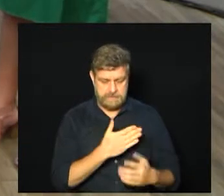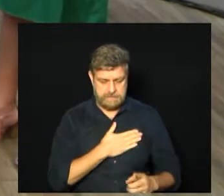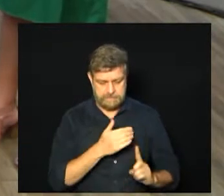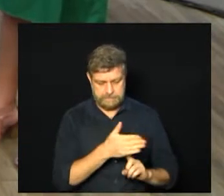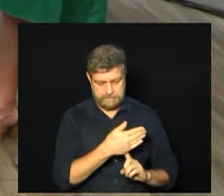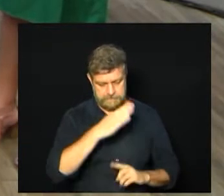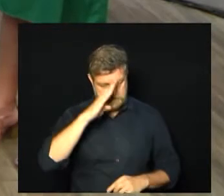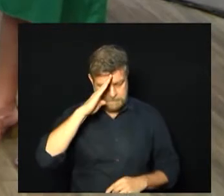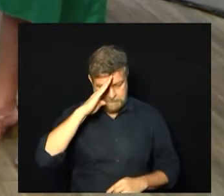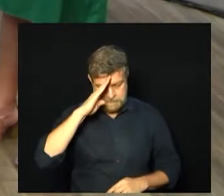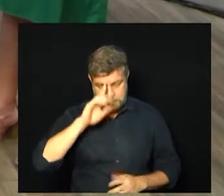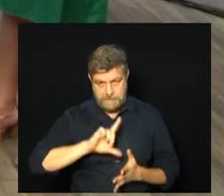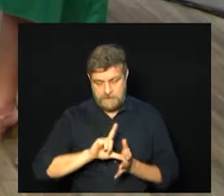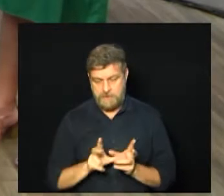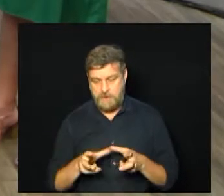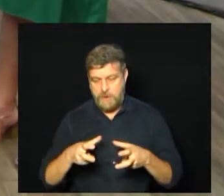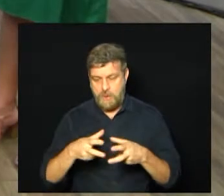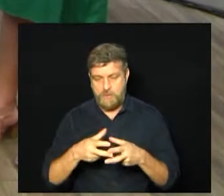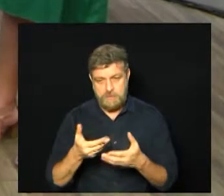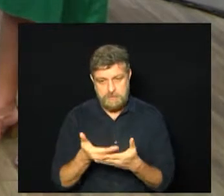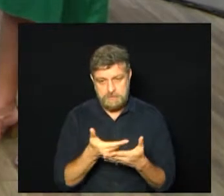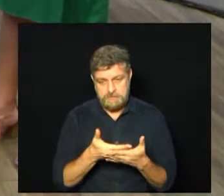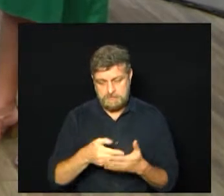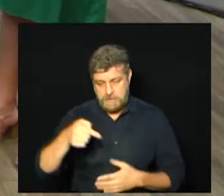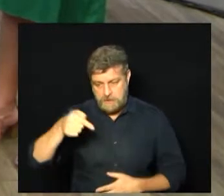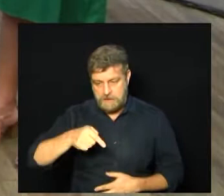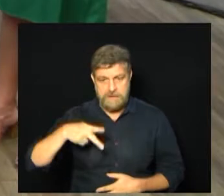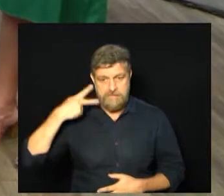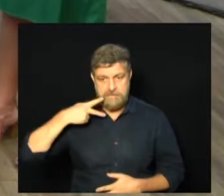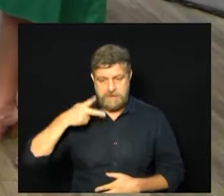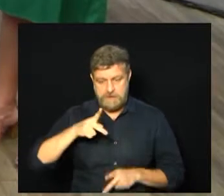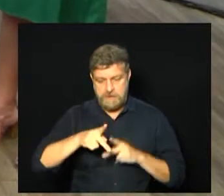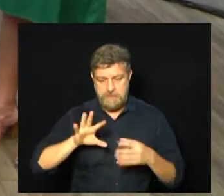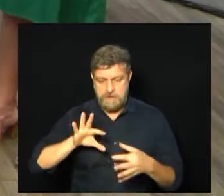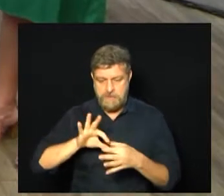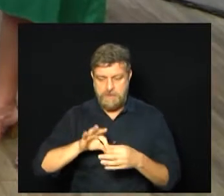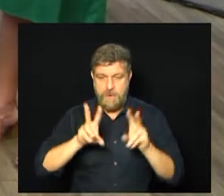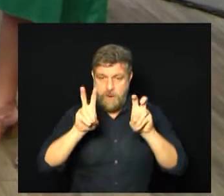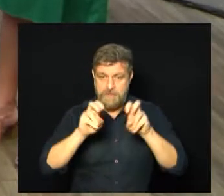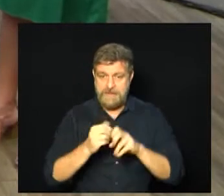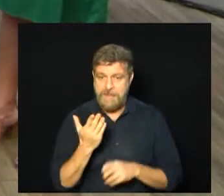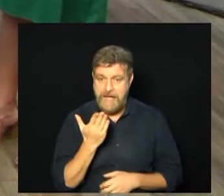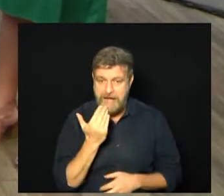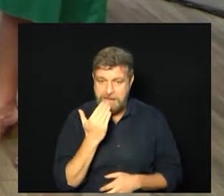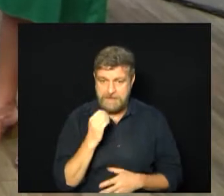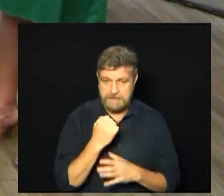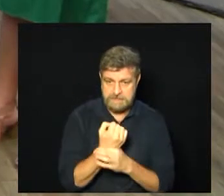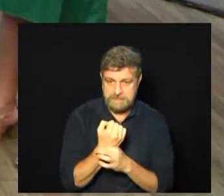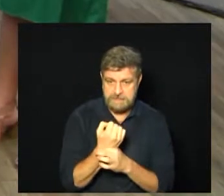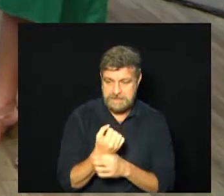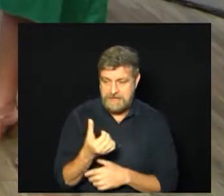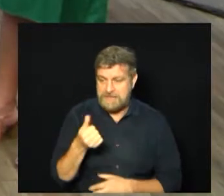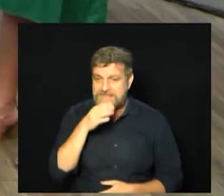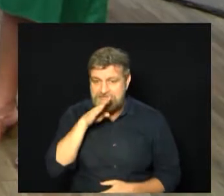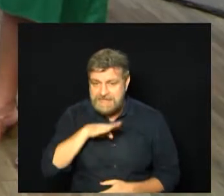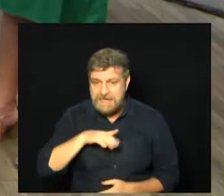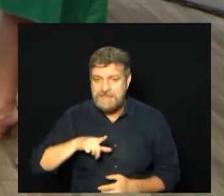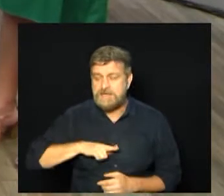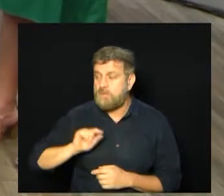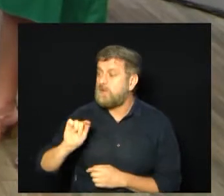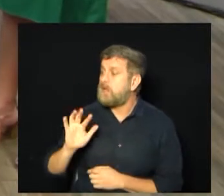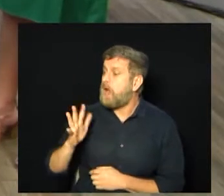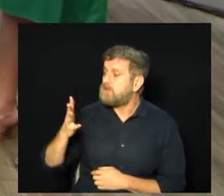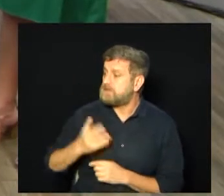Cívico-Militar, esta frente parlamentar que nós acabamos de acompanhar sobre a segurança alimentar e a partir das 6 horas da tarde nós tivemos